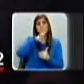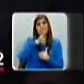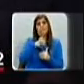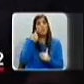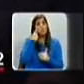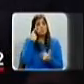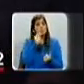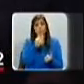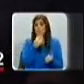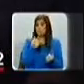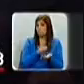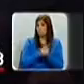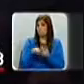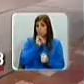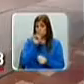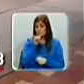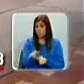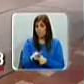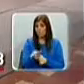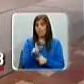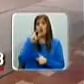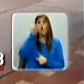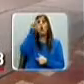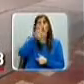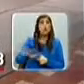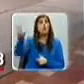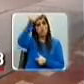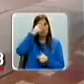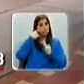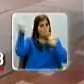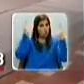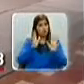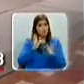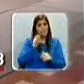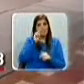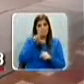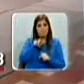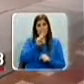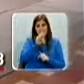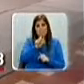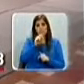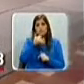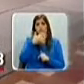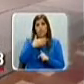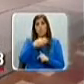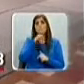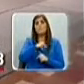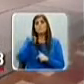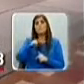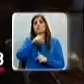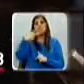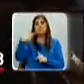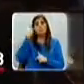é conhecido. O da região norte é que já foi divulgado. 3.321 milhões de euros para a região norte de